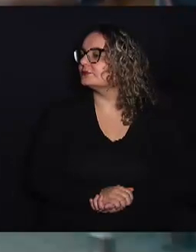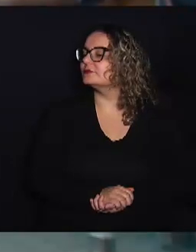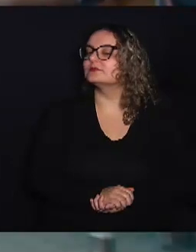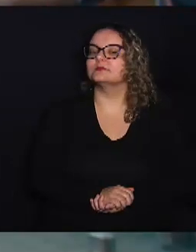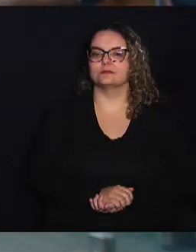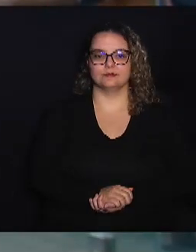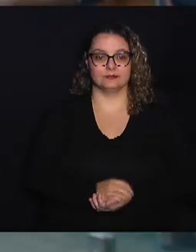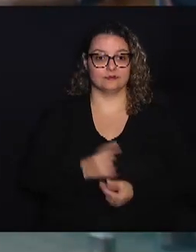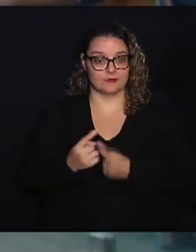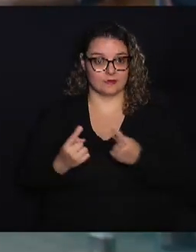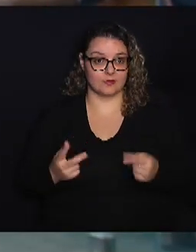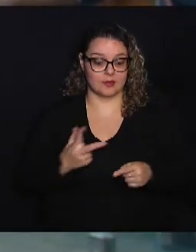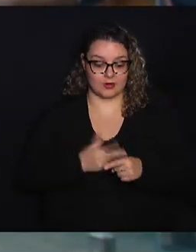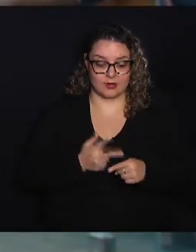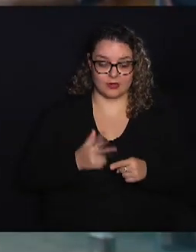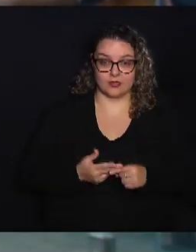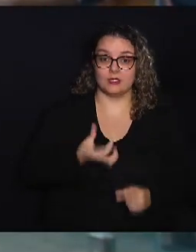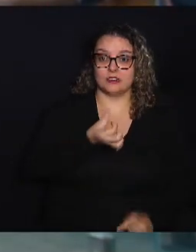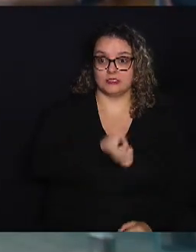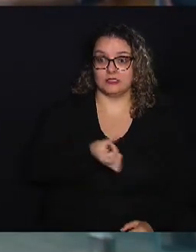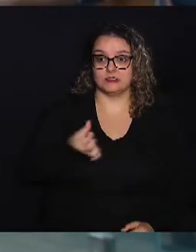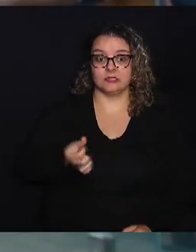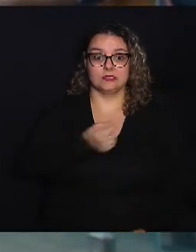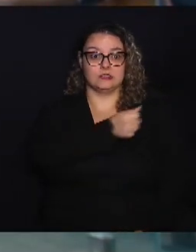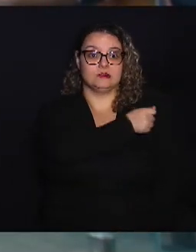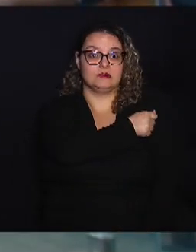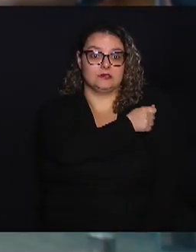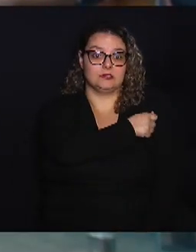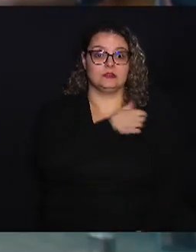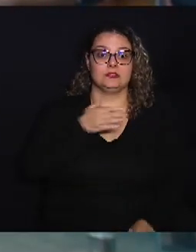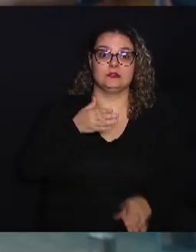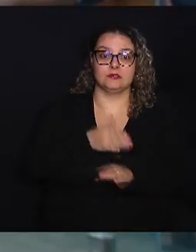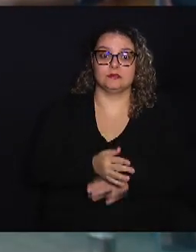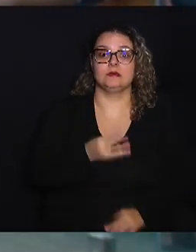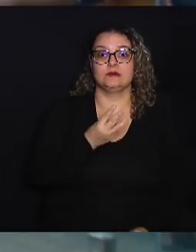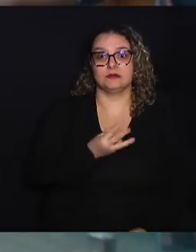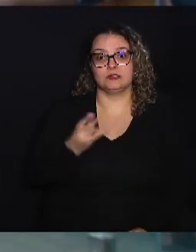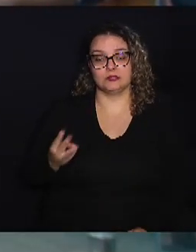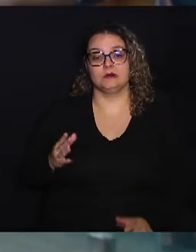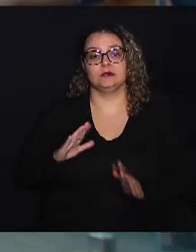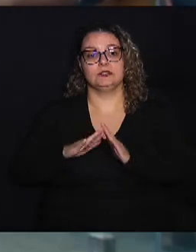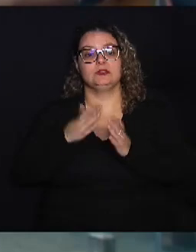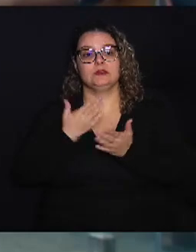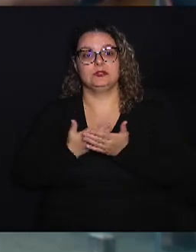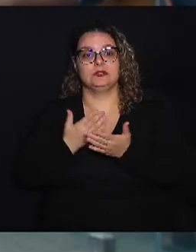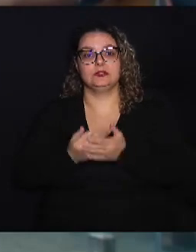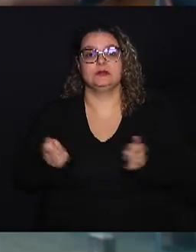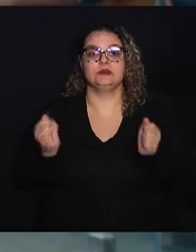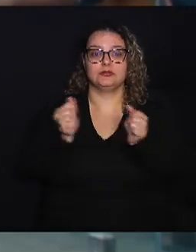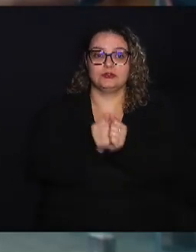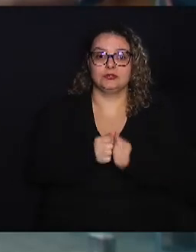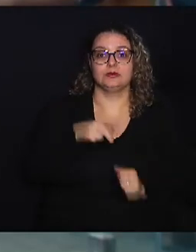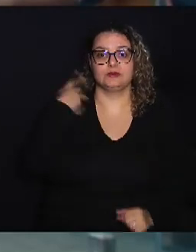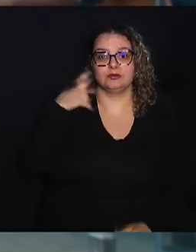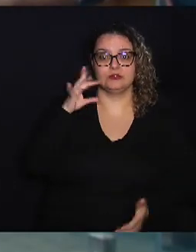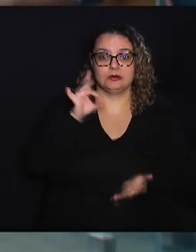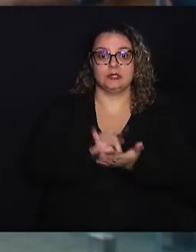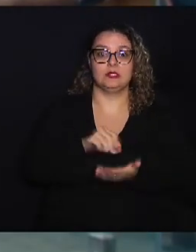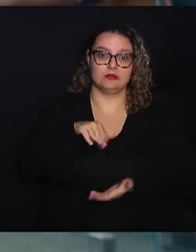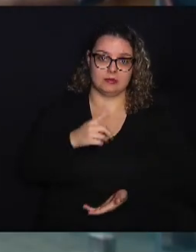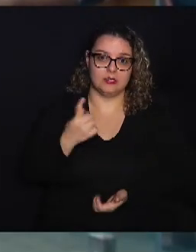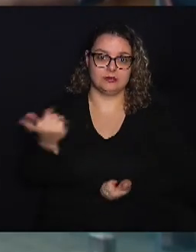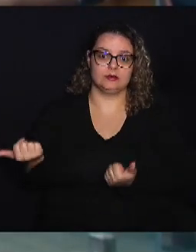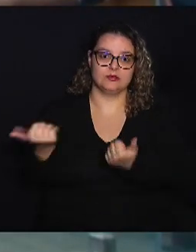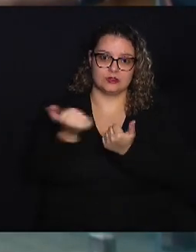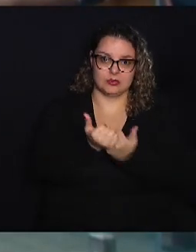Cada edição são 66 alunos que participam, 33 escolas que vêm com um vereador titular e mais um suplente. Então